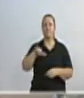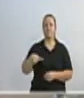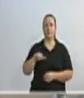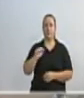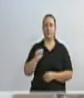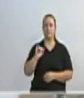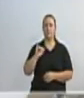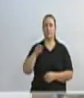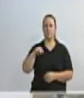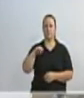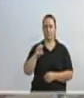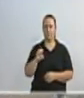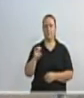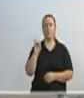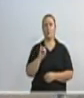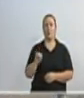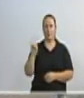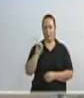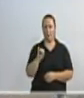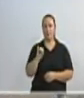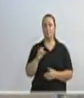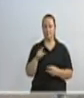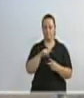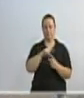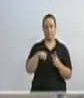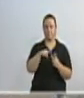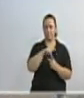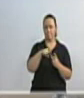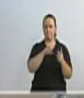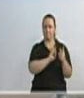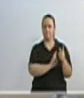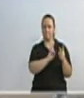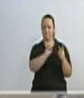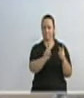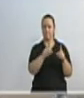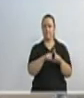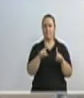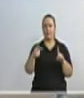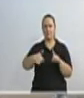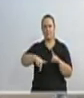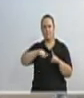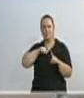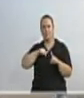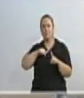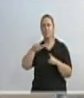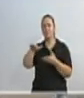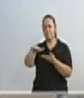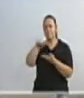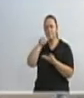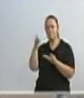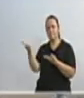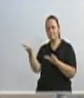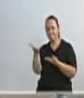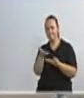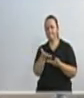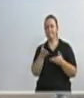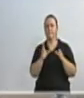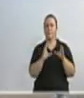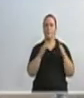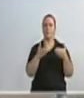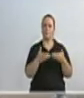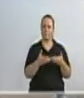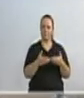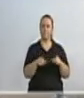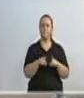da Oi, né, são os representantes, mas antes deles eu quero chamar o pessoal da comunidade para que façam uso da palavra. Depois também